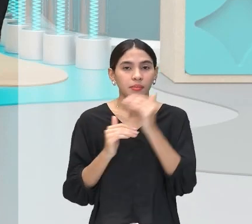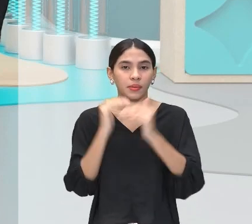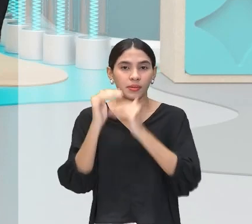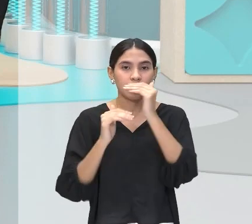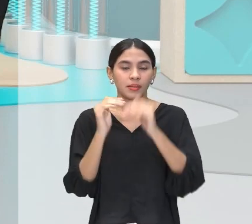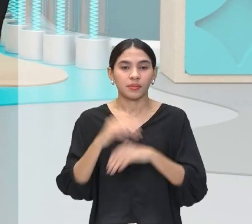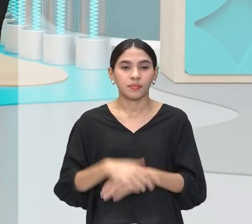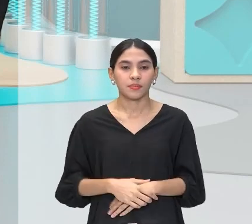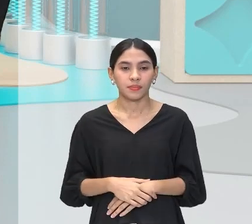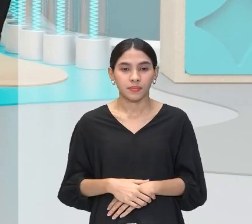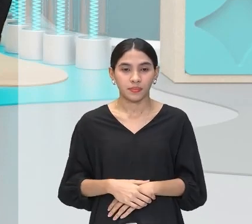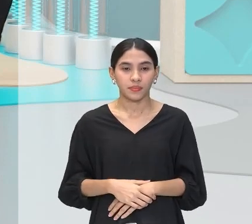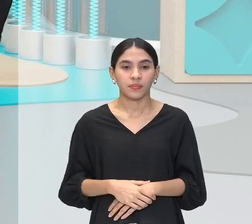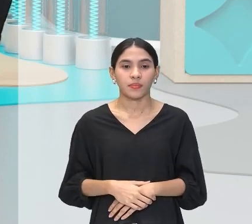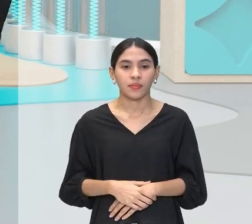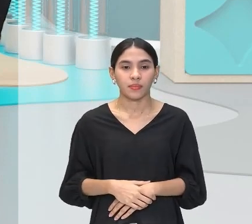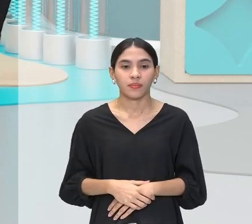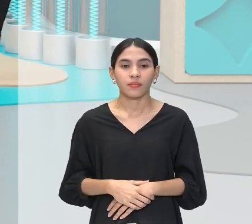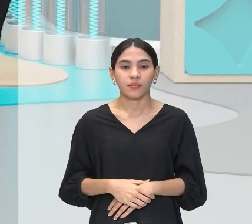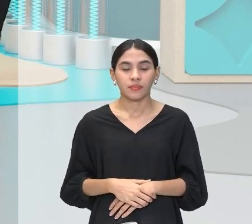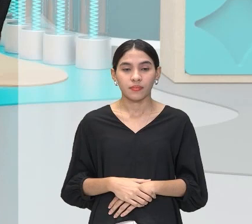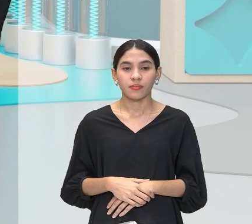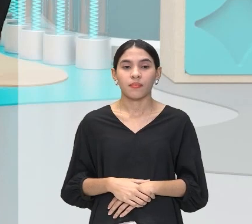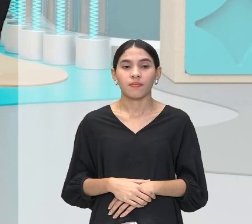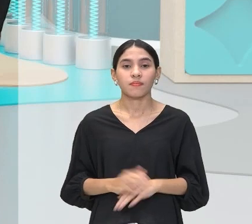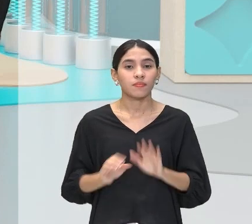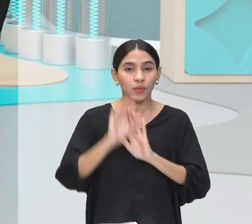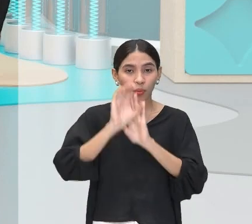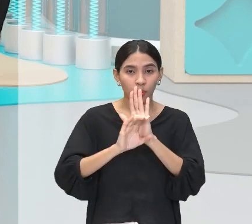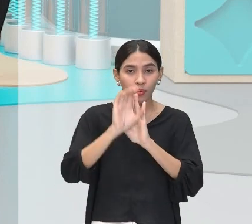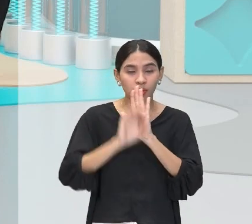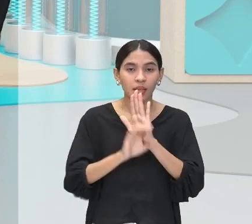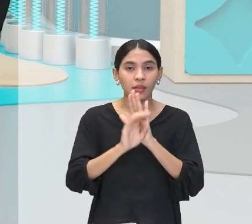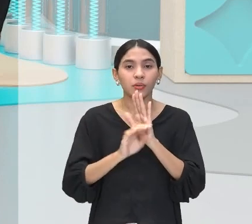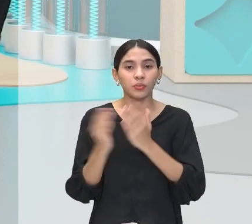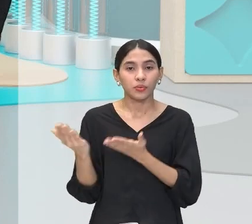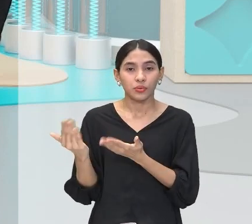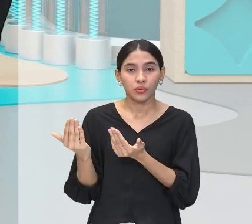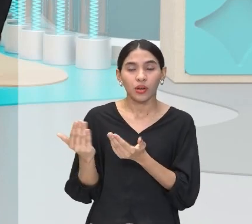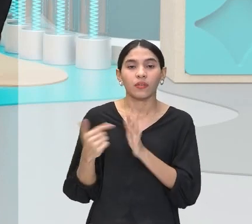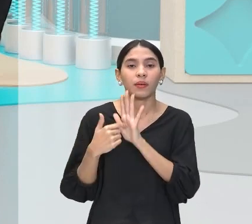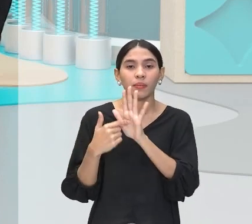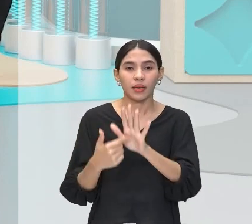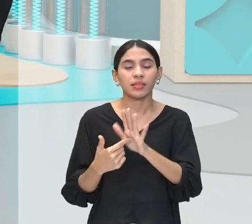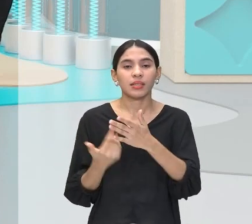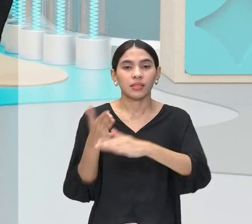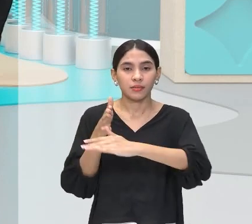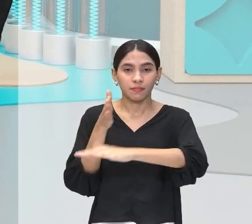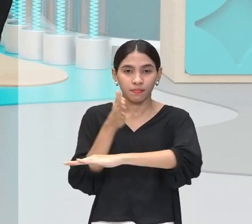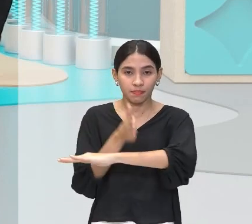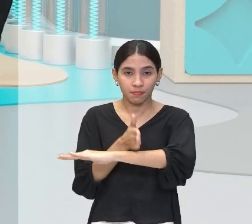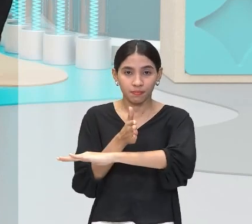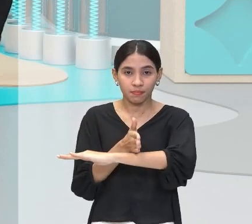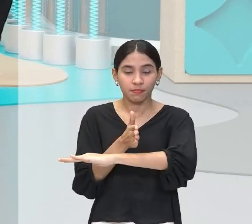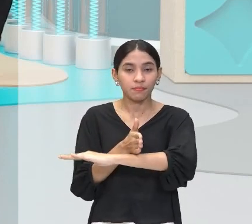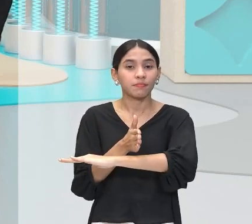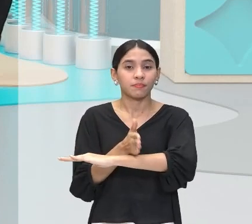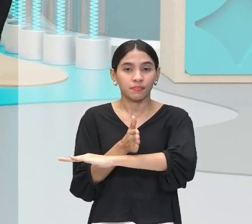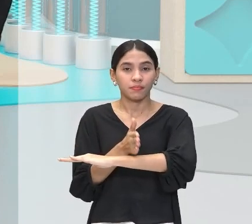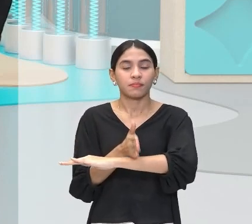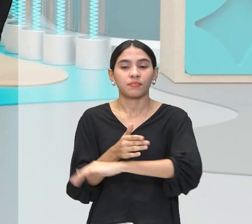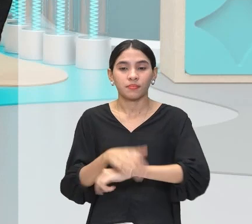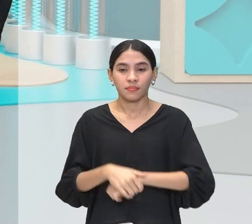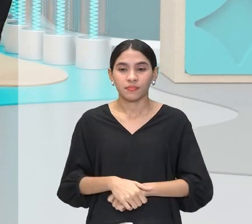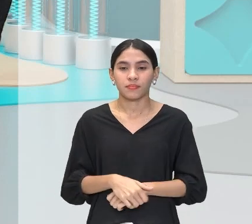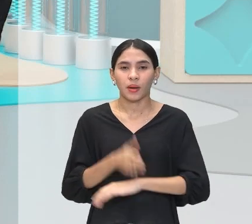Seguindo adiante, né? O conceito de adolescência ele vai aparecer tardiamente, né? E na Idade Média,